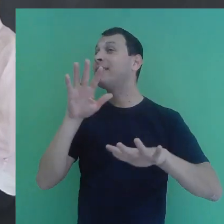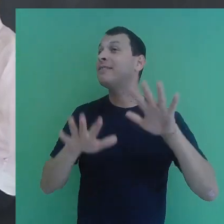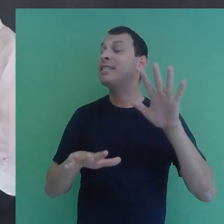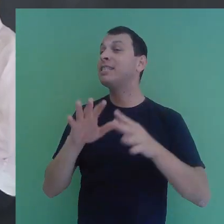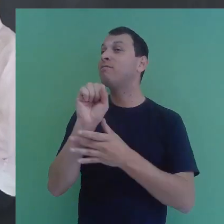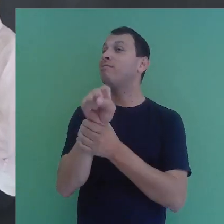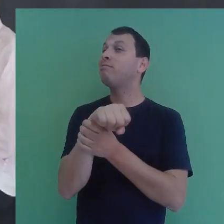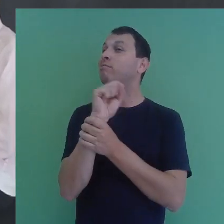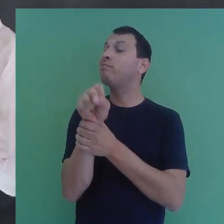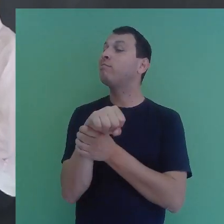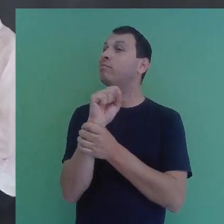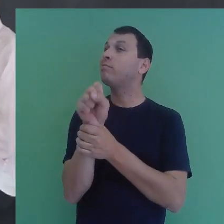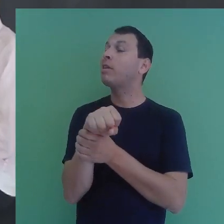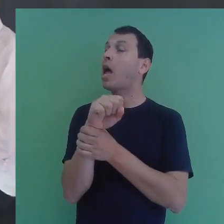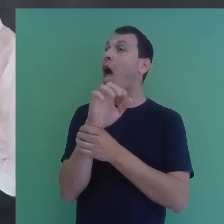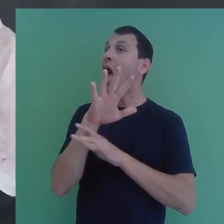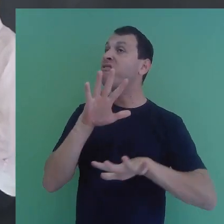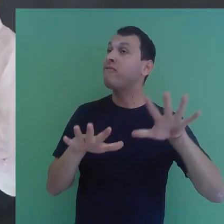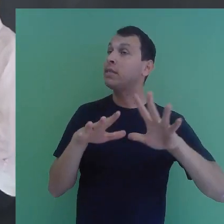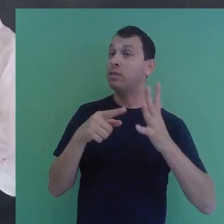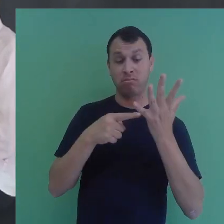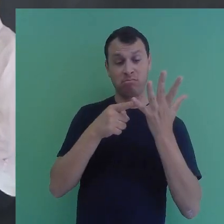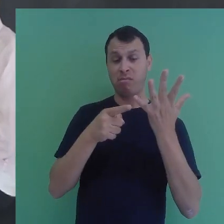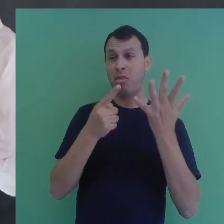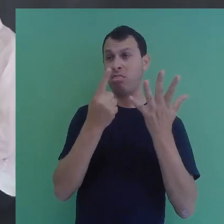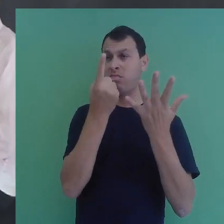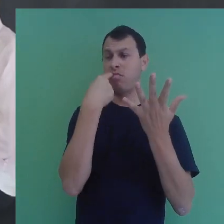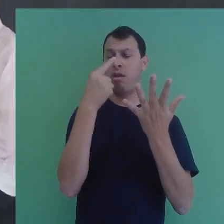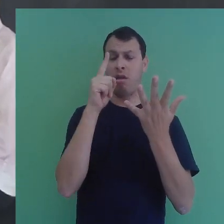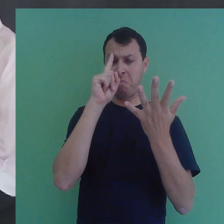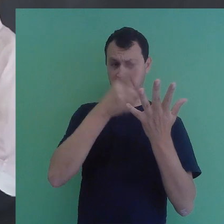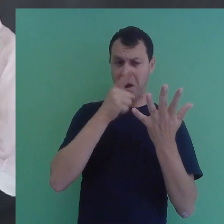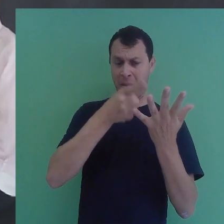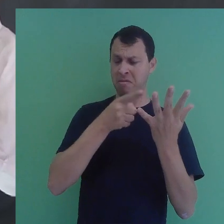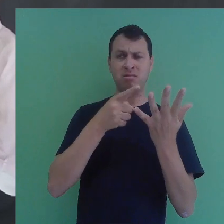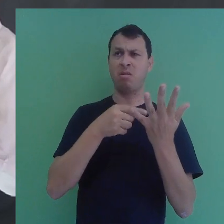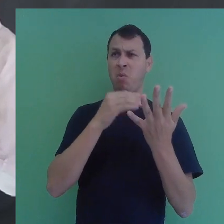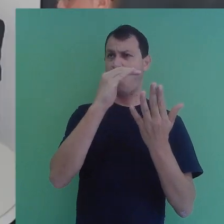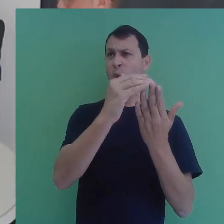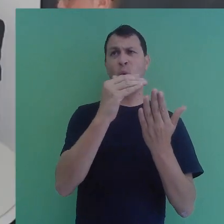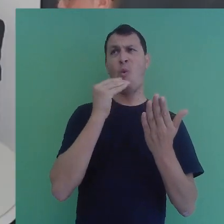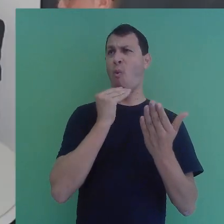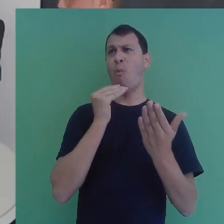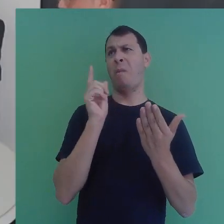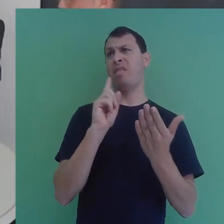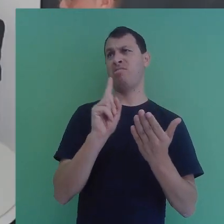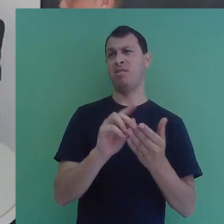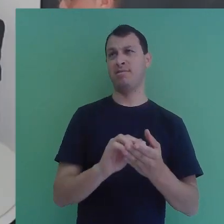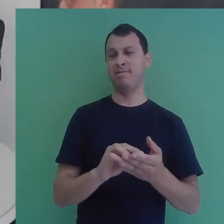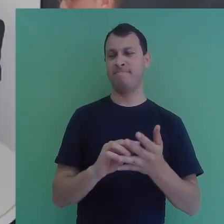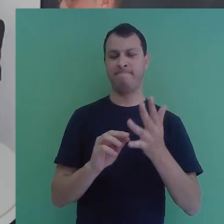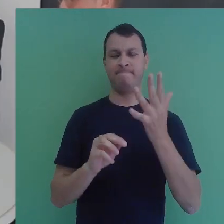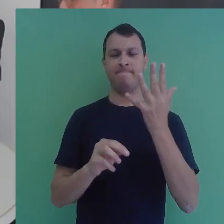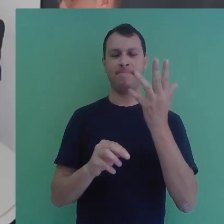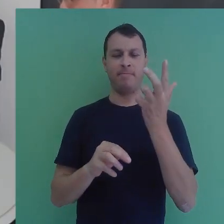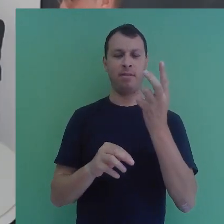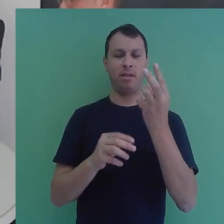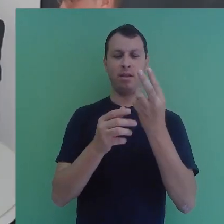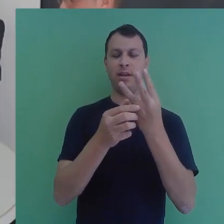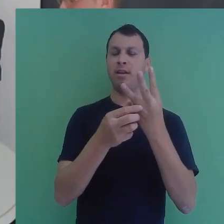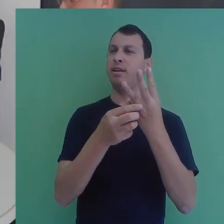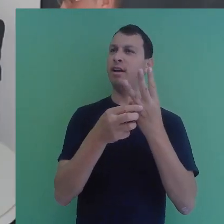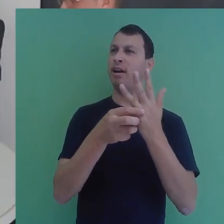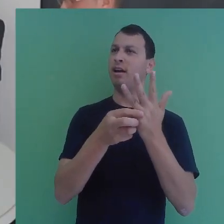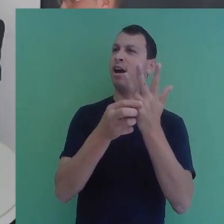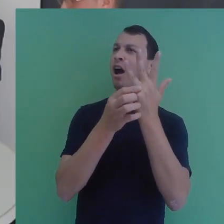da coordenação motora da pessoa. Nossa. Tem um sinal, por exemplo, que eu não consigo fazer porque exige que eu abaixe esse dedo aqui, eu